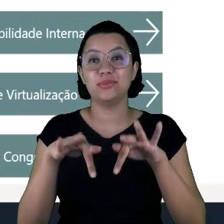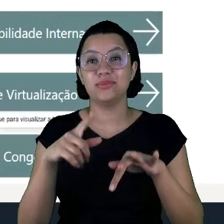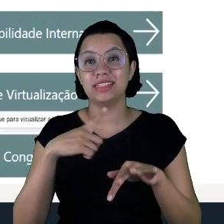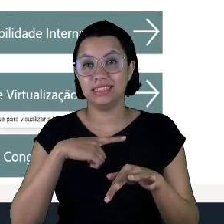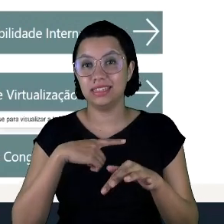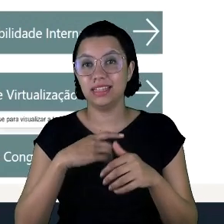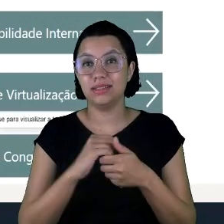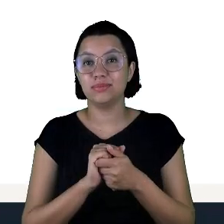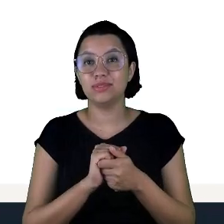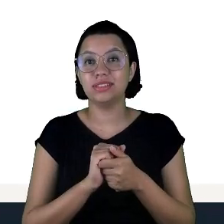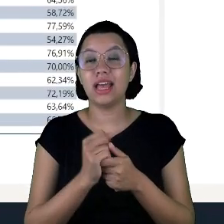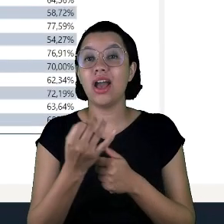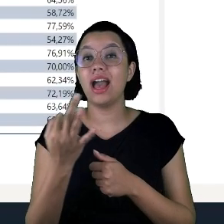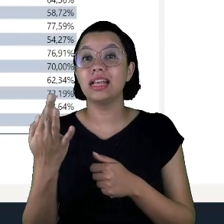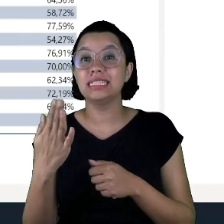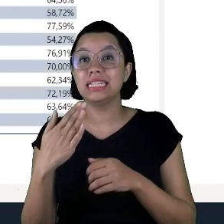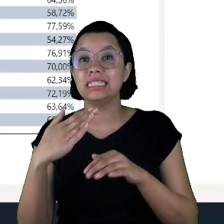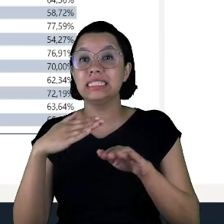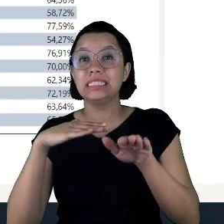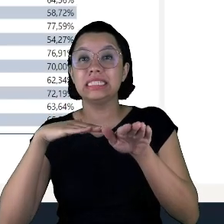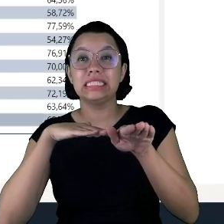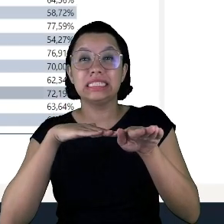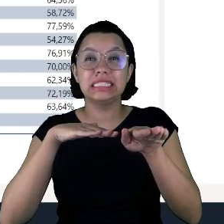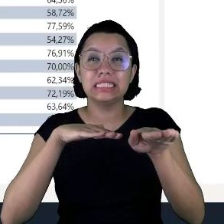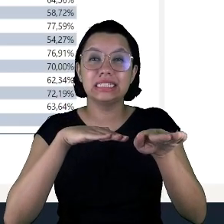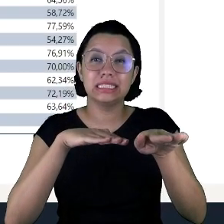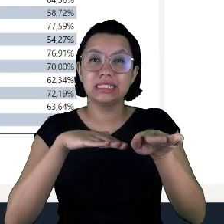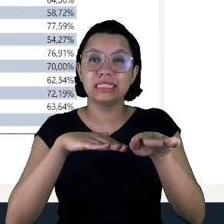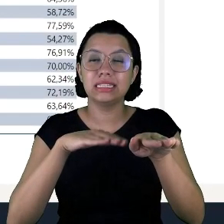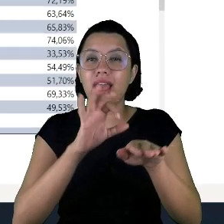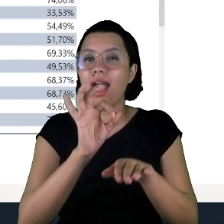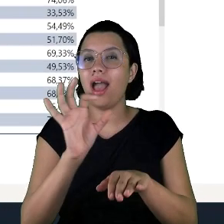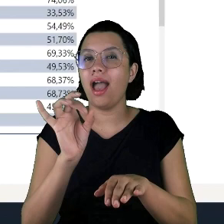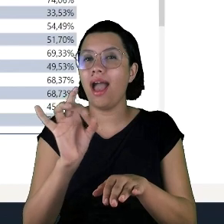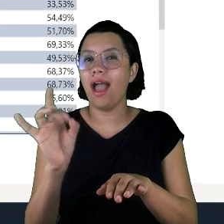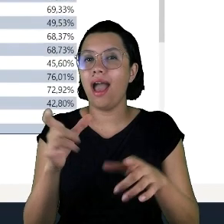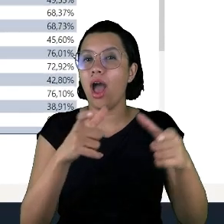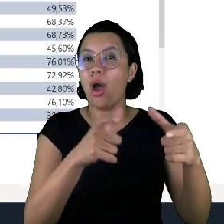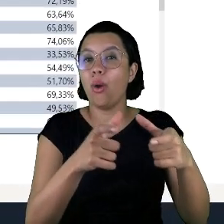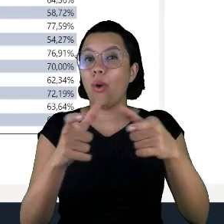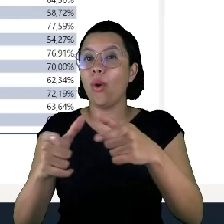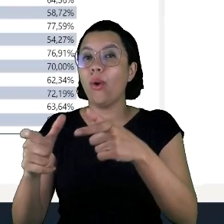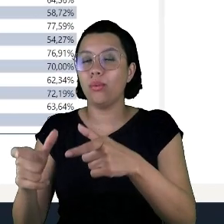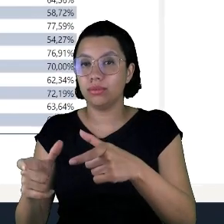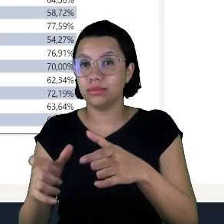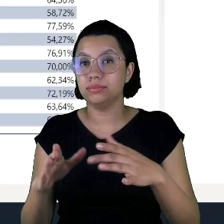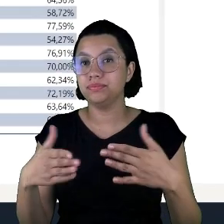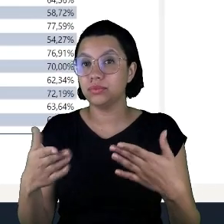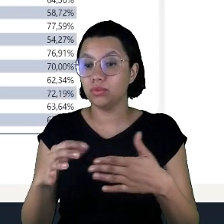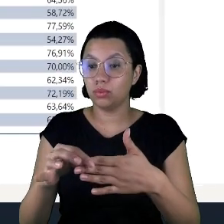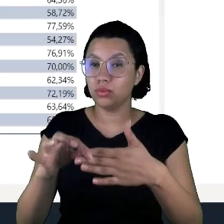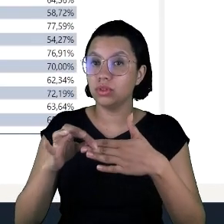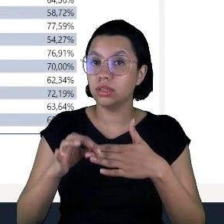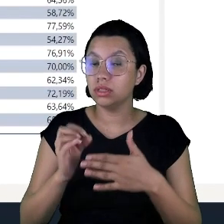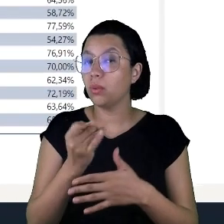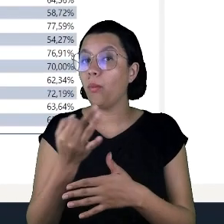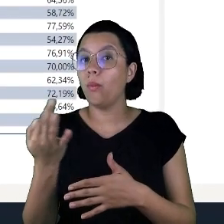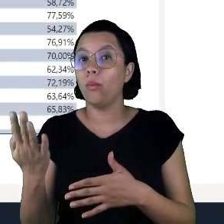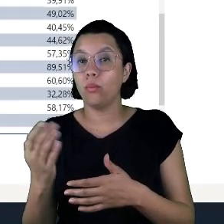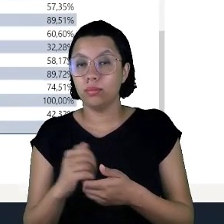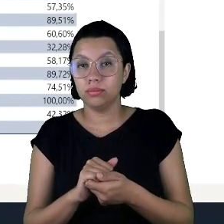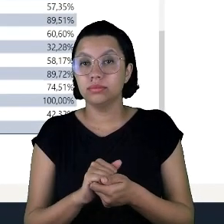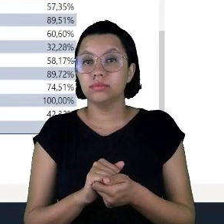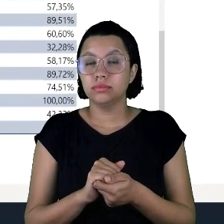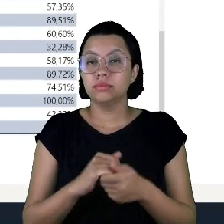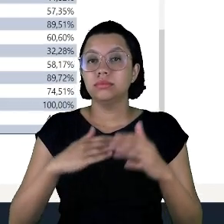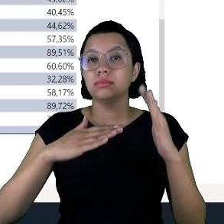E, por fim, temos aqui a taxa de congestionamento por unidade. Então, aqui nós estamos